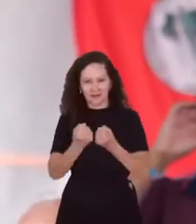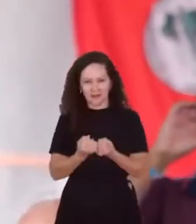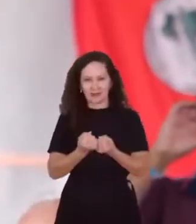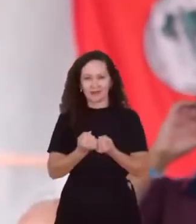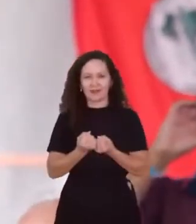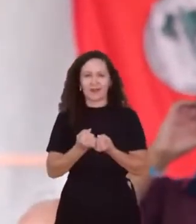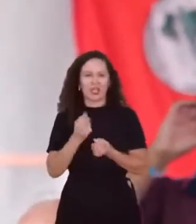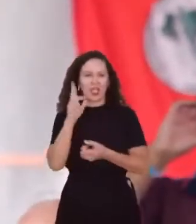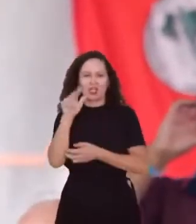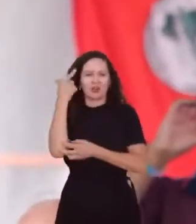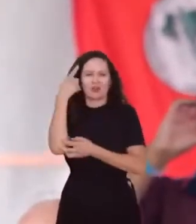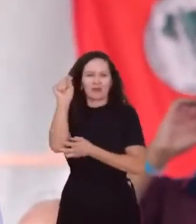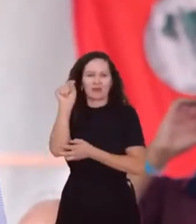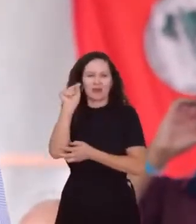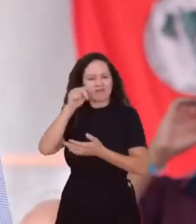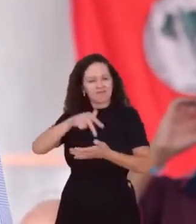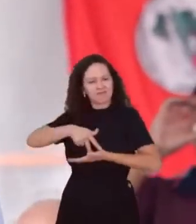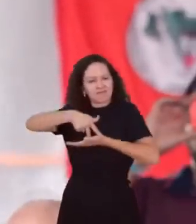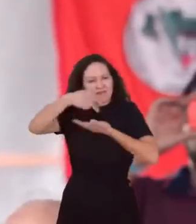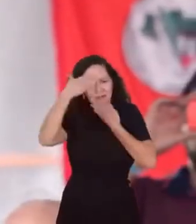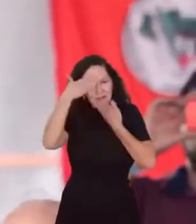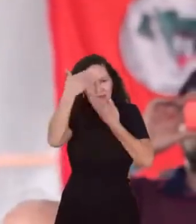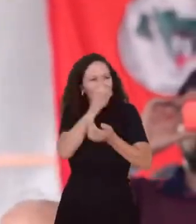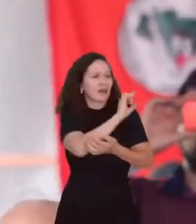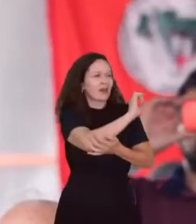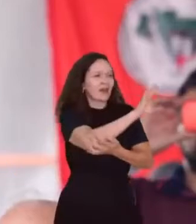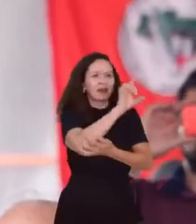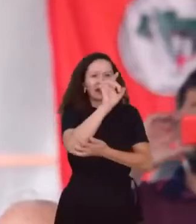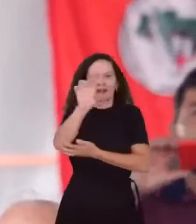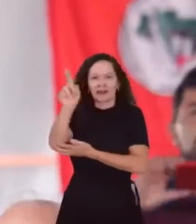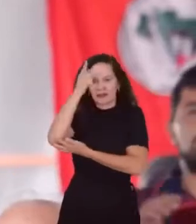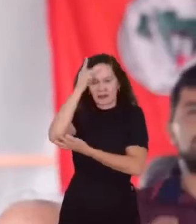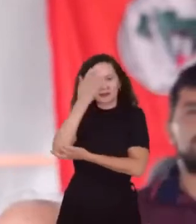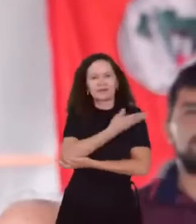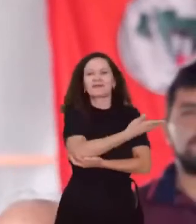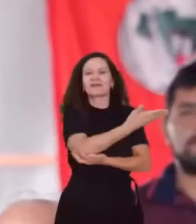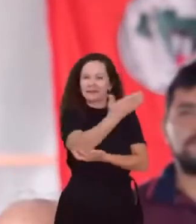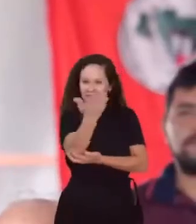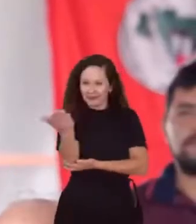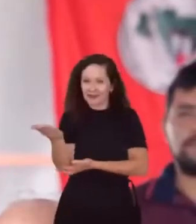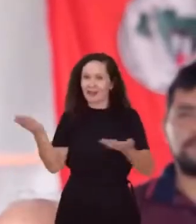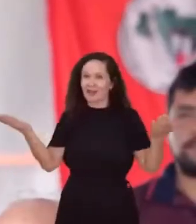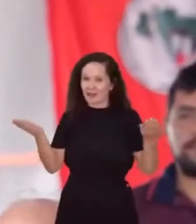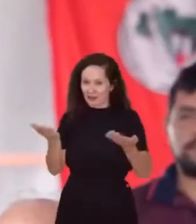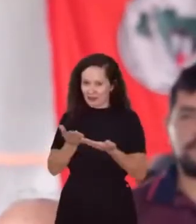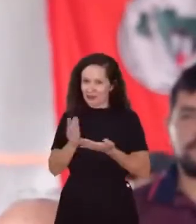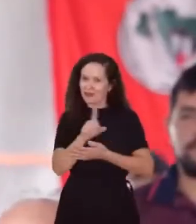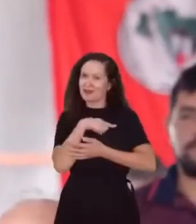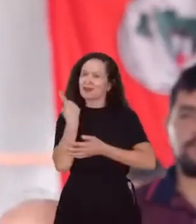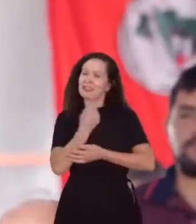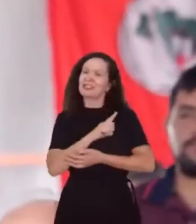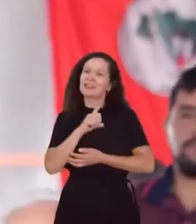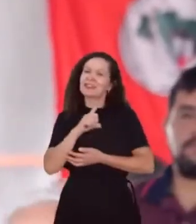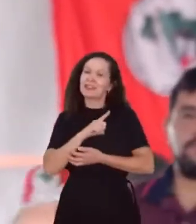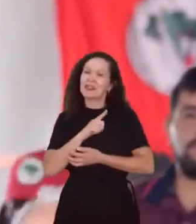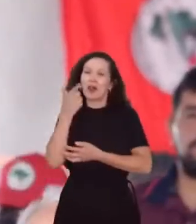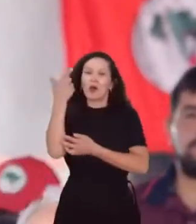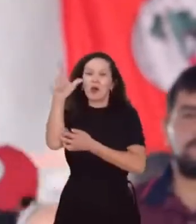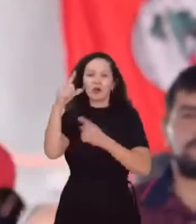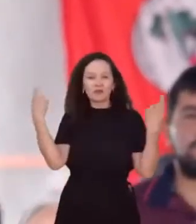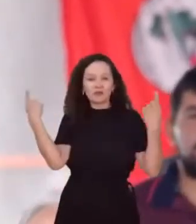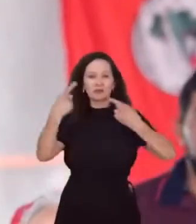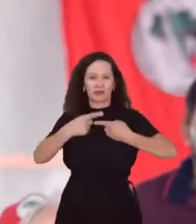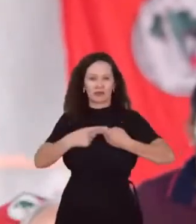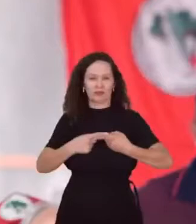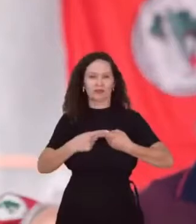muito obrigada a cada um e a cada uma de vocês. E agora, gente, nós vamos ter um outro desafio. Hoje, Lula